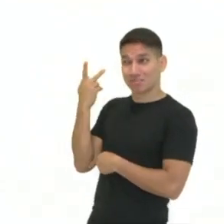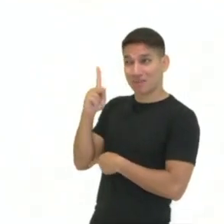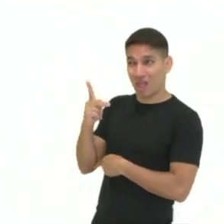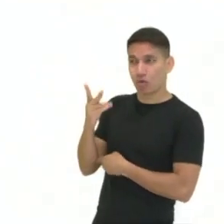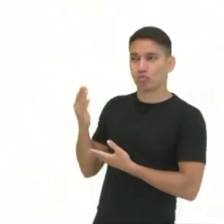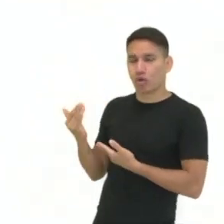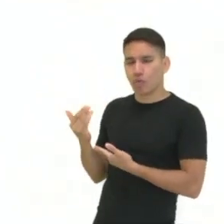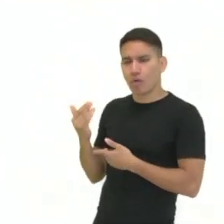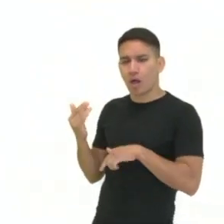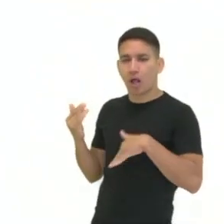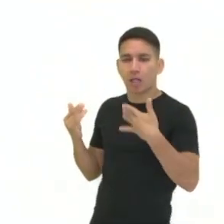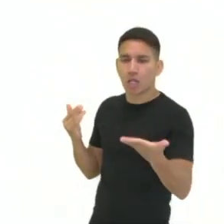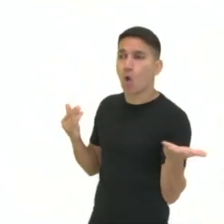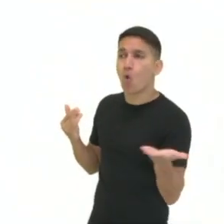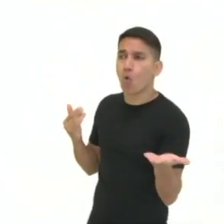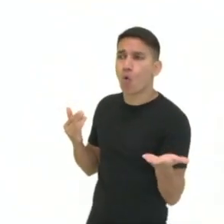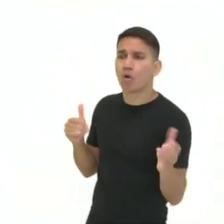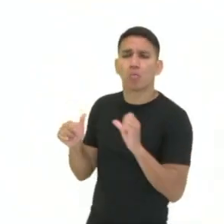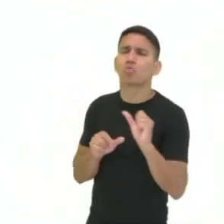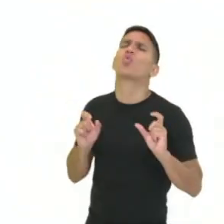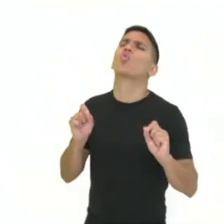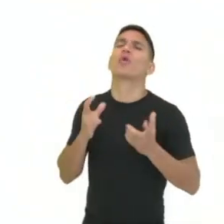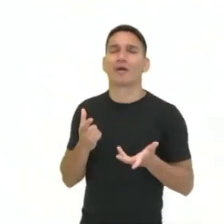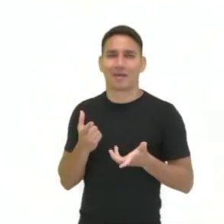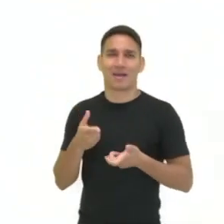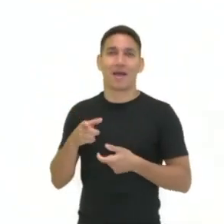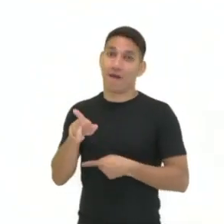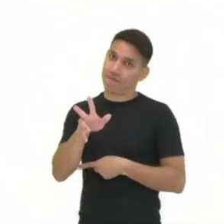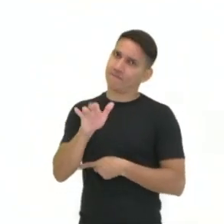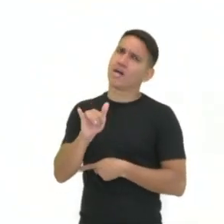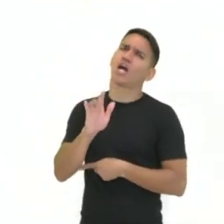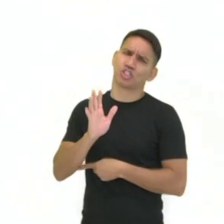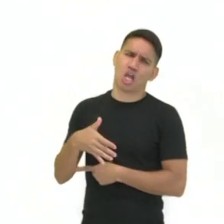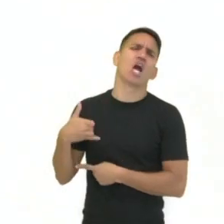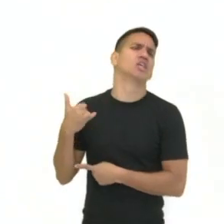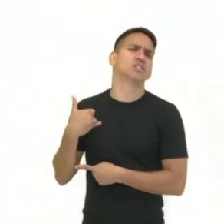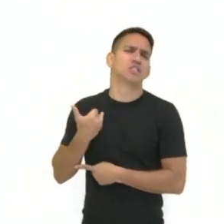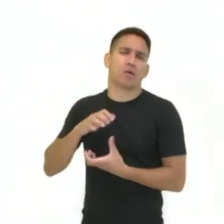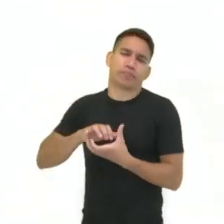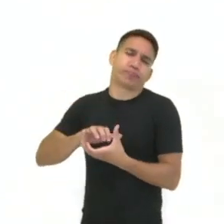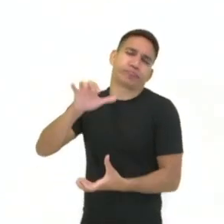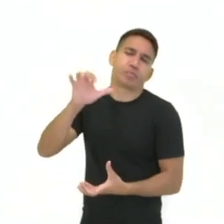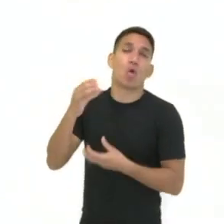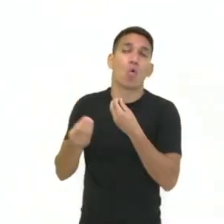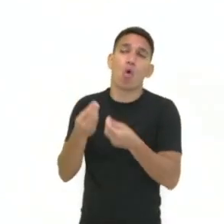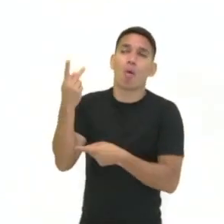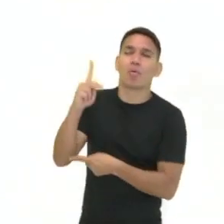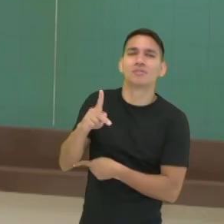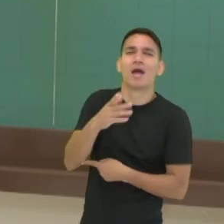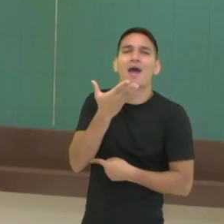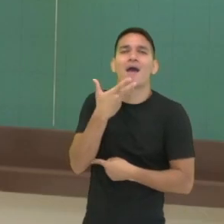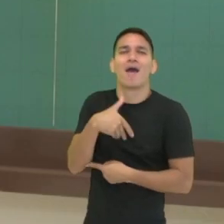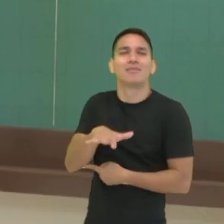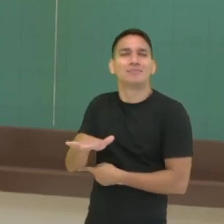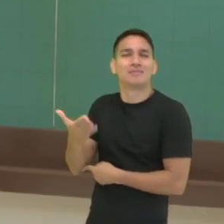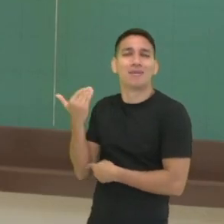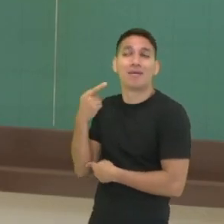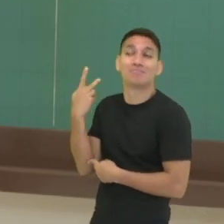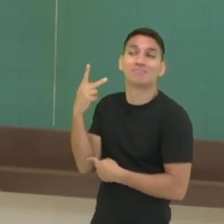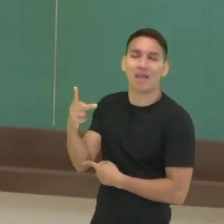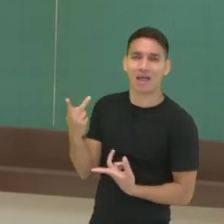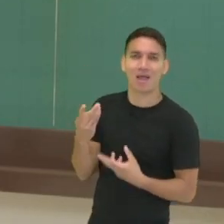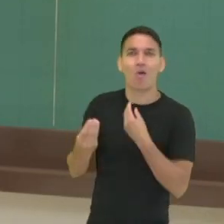esta? Então, o seu avô, a sua avó já tem bastante idade. Como foi a infância dos seus avós? Quais eram